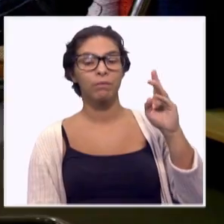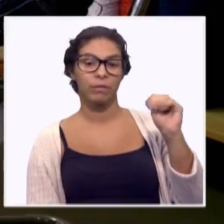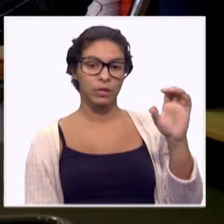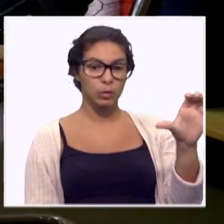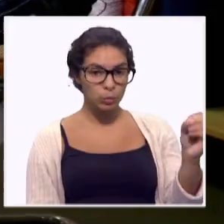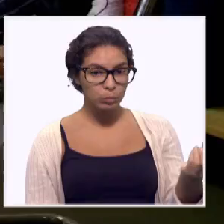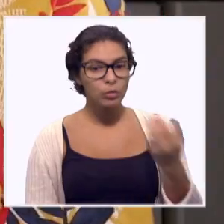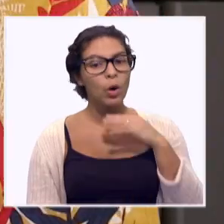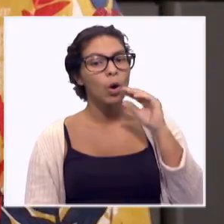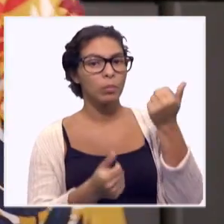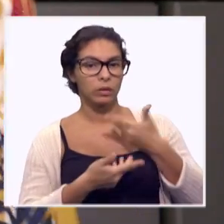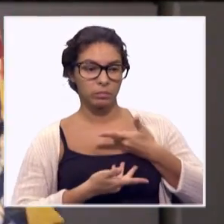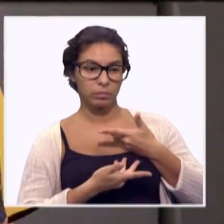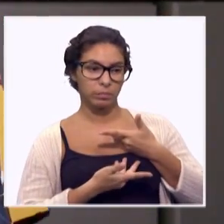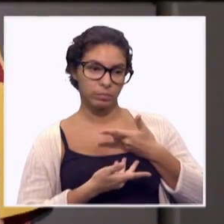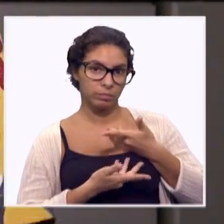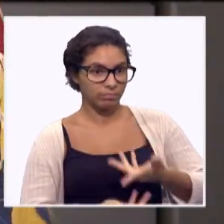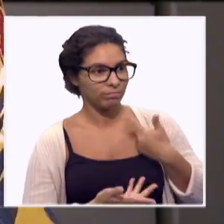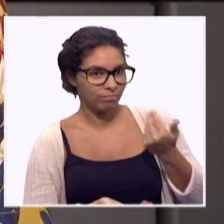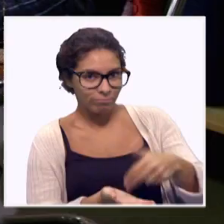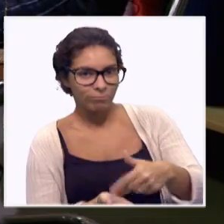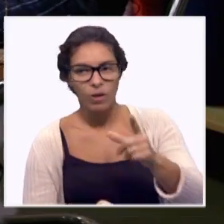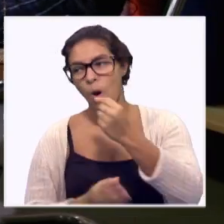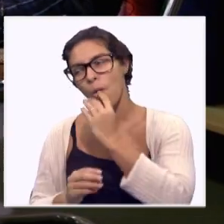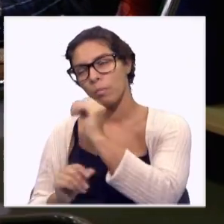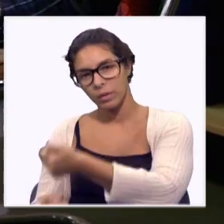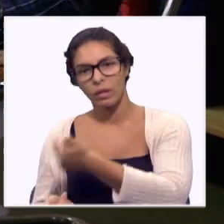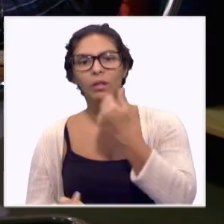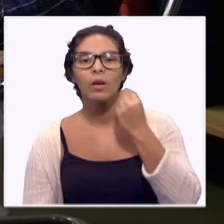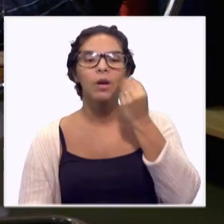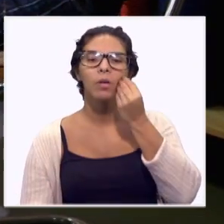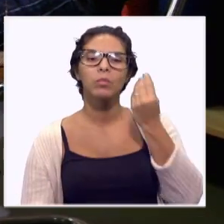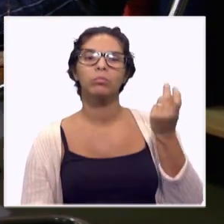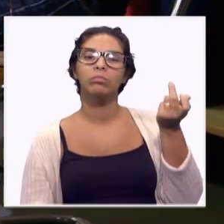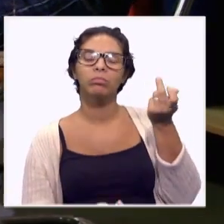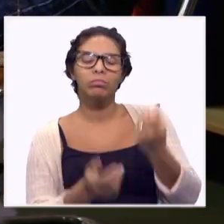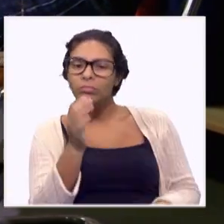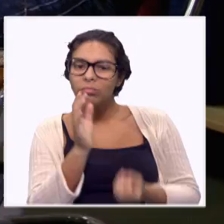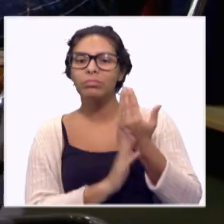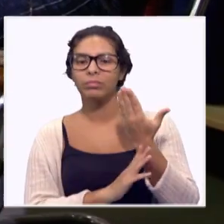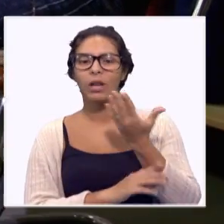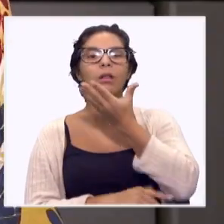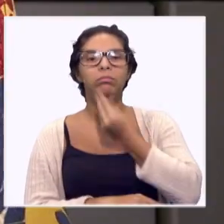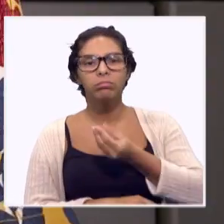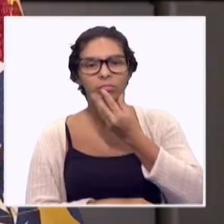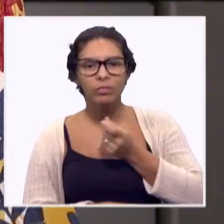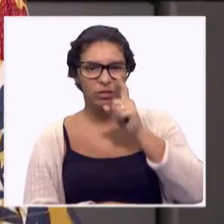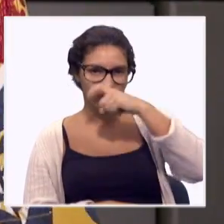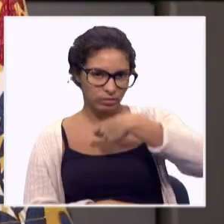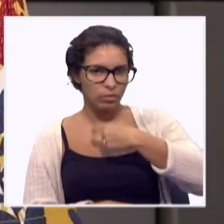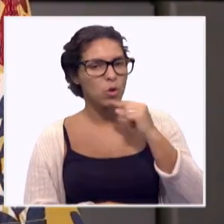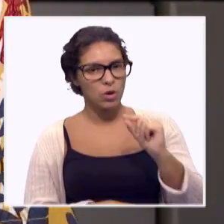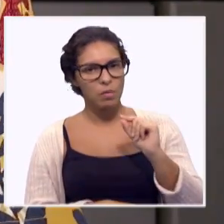Vasco, bem-vindo e obrigado por estar aqui no teu ateliê. Como é que surgiu a ideia de criar o Barbudo Aborrecido? O